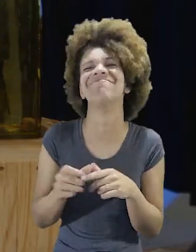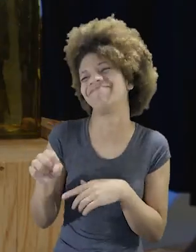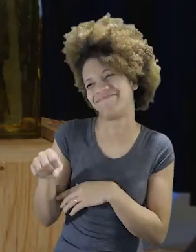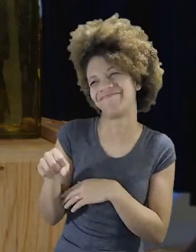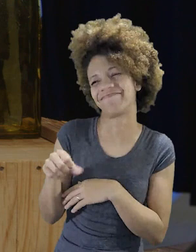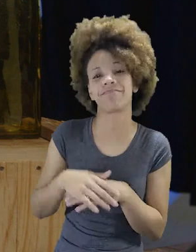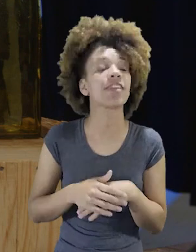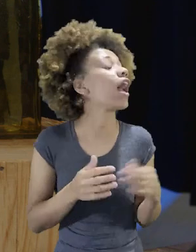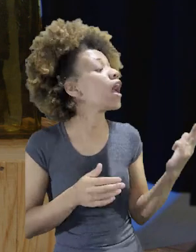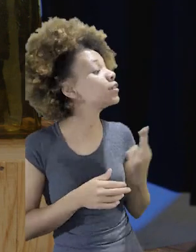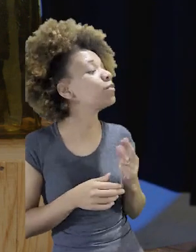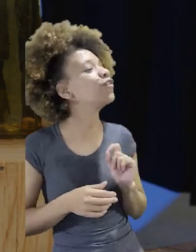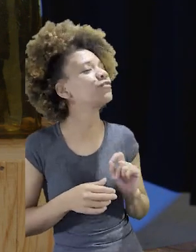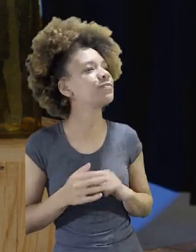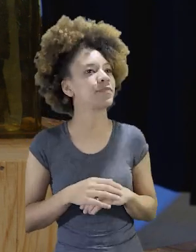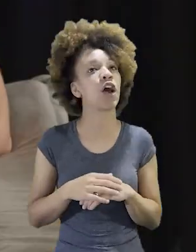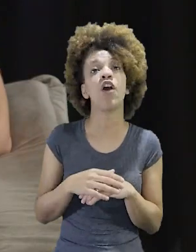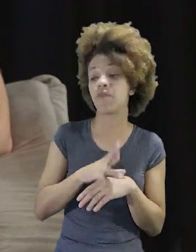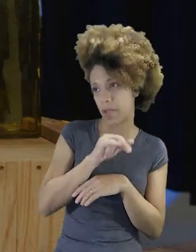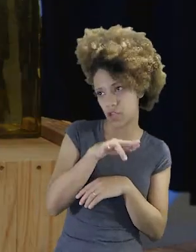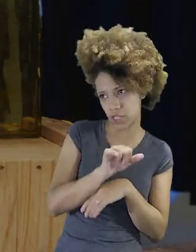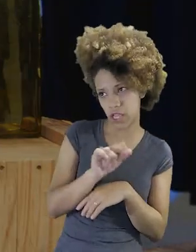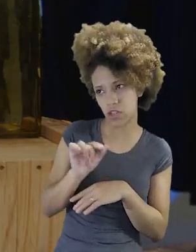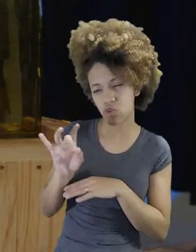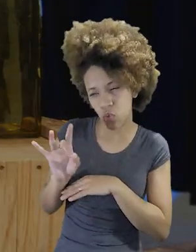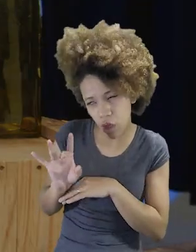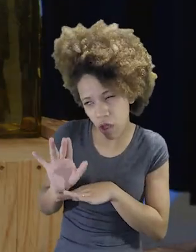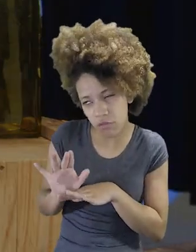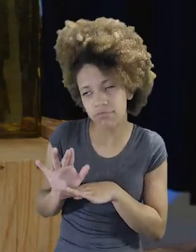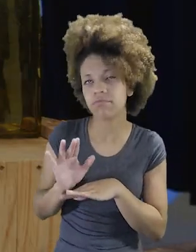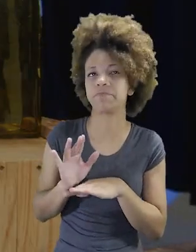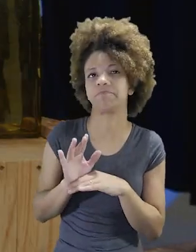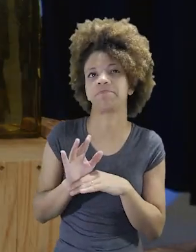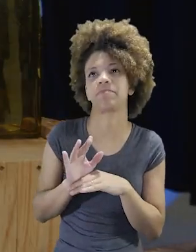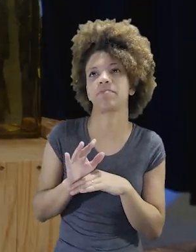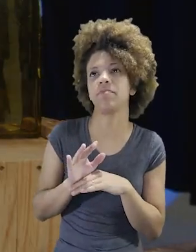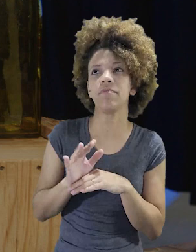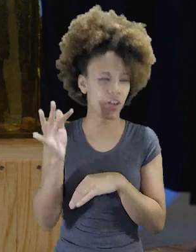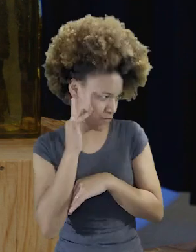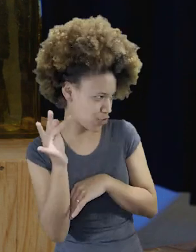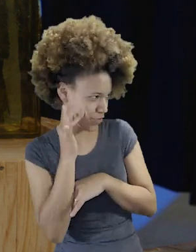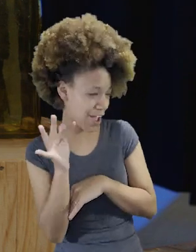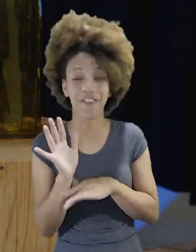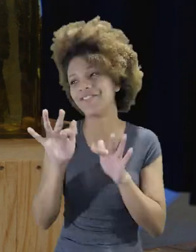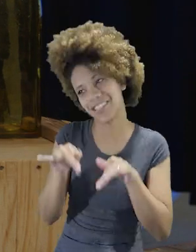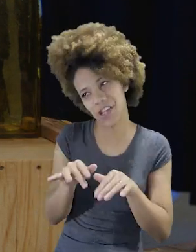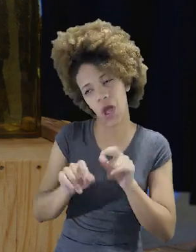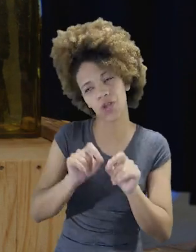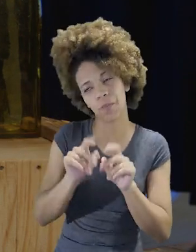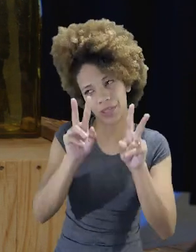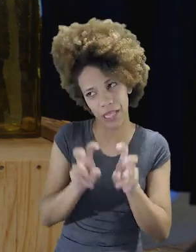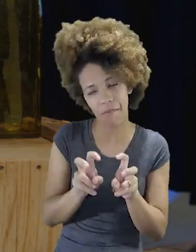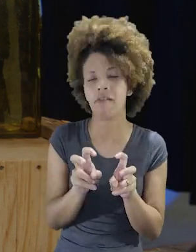Deixa eu só só finalizar aqui sobre o Sampa Crew que